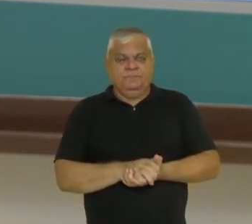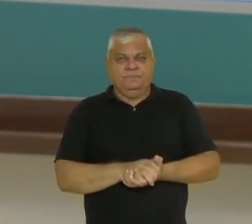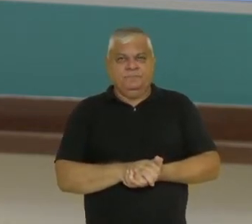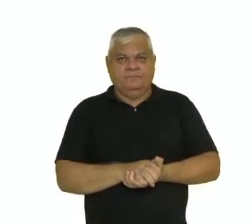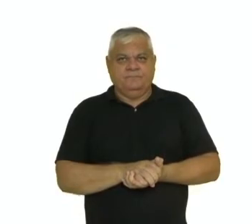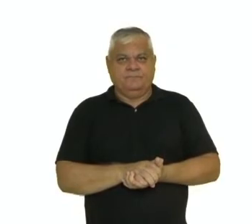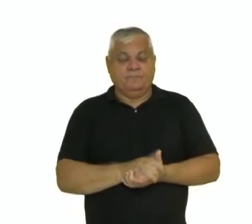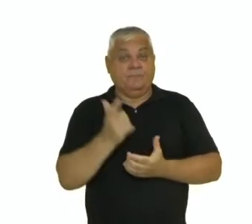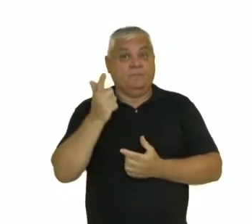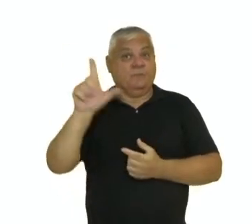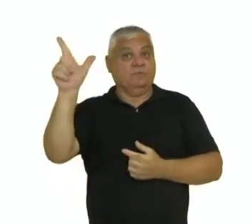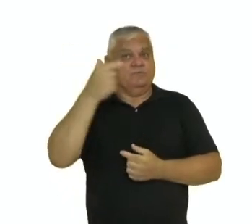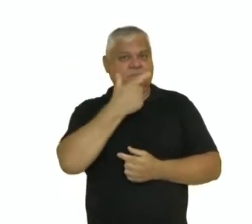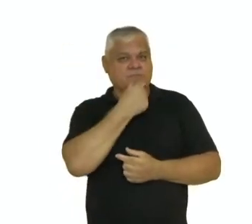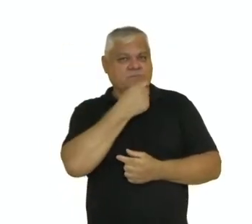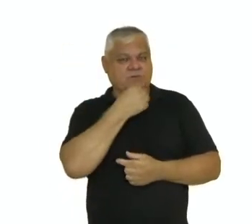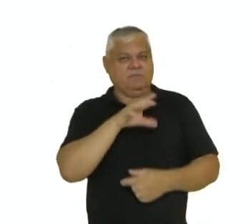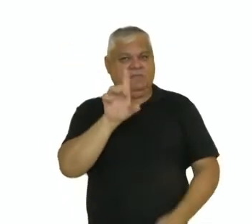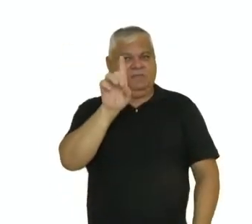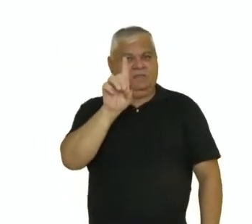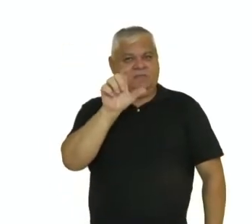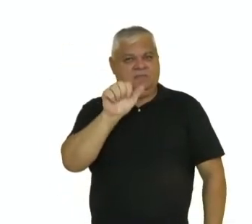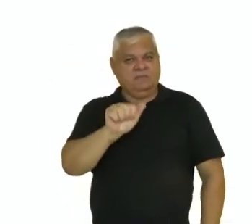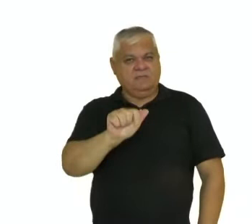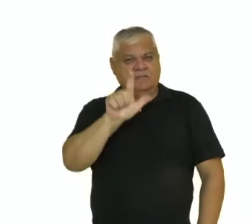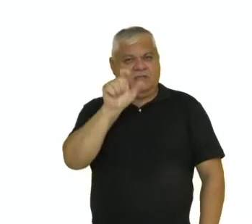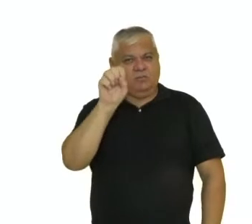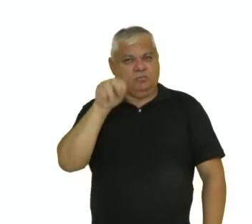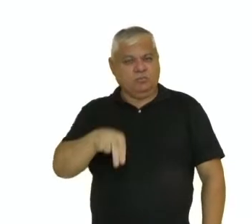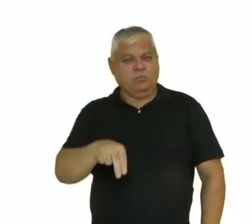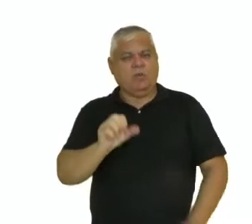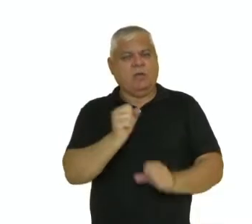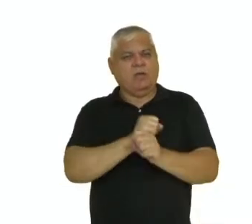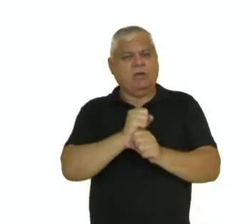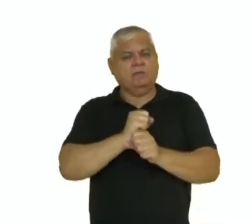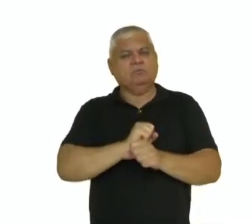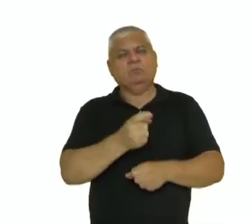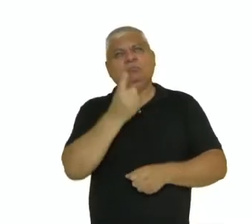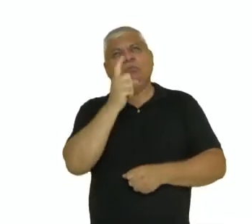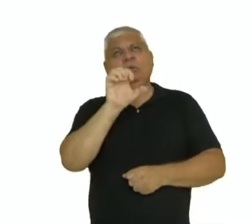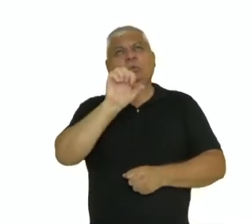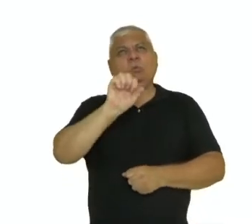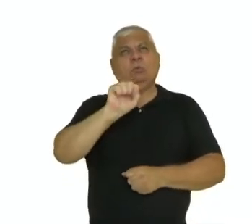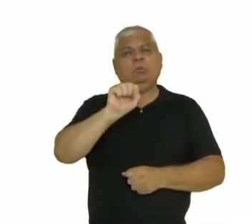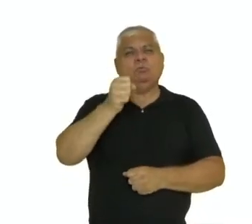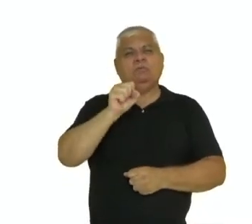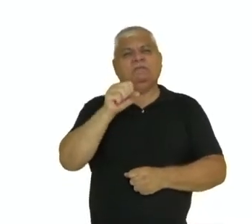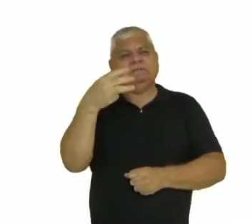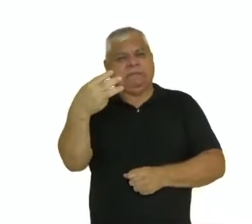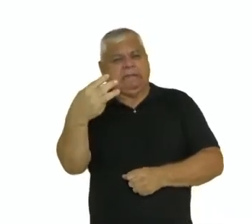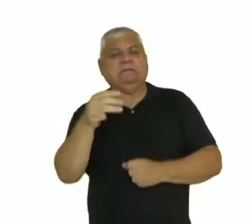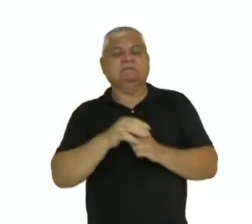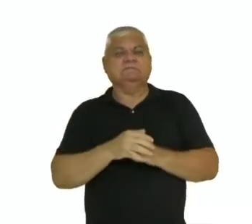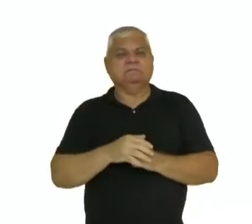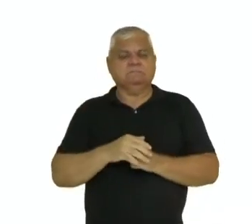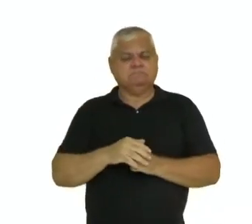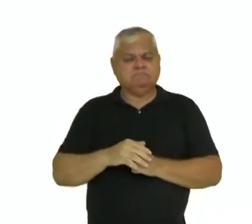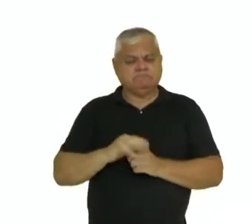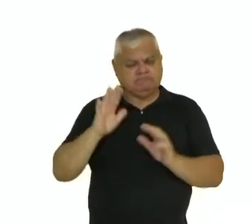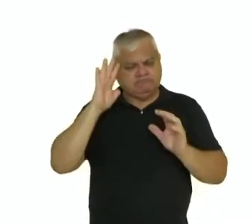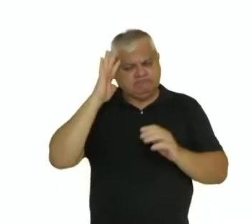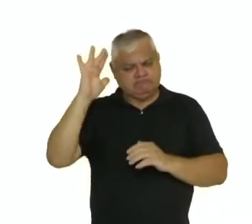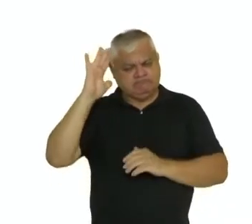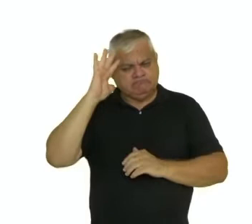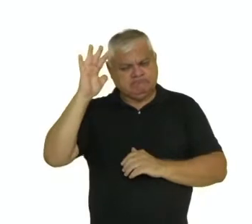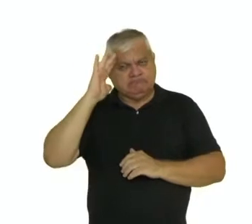Aí a gente vai ter o John Dalton, né? Entre os anos de 1803 e 1808, ele elaborou uma teoria para a constituição